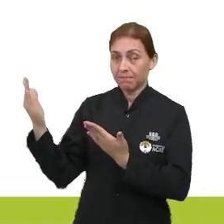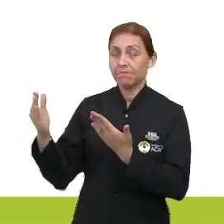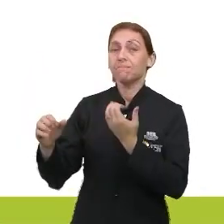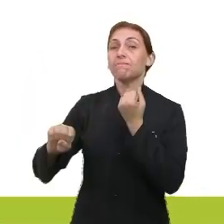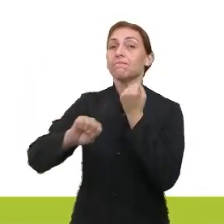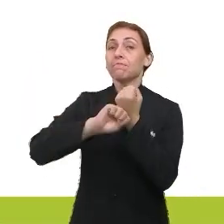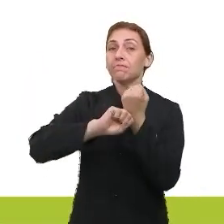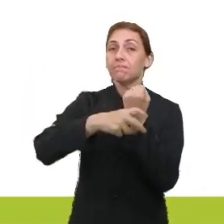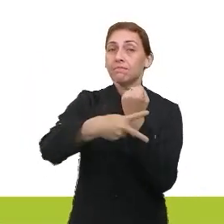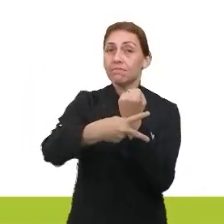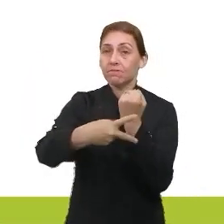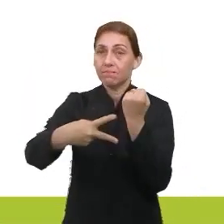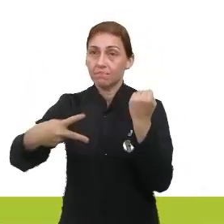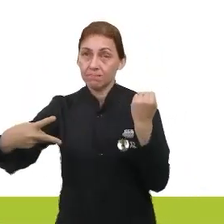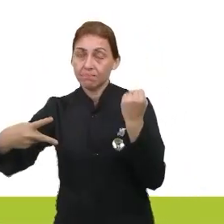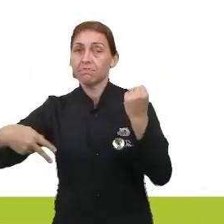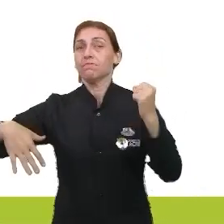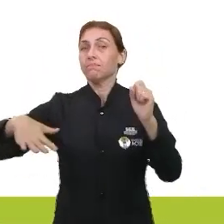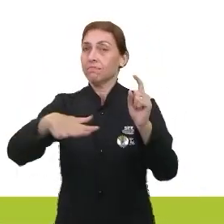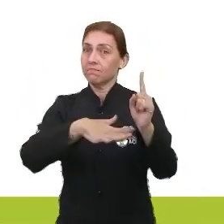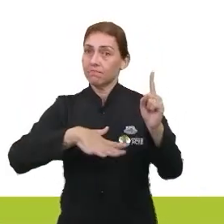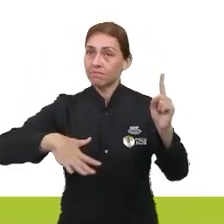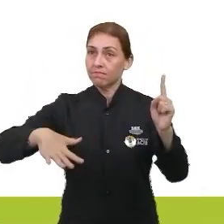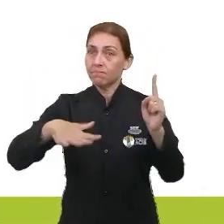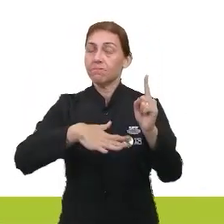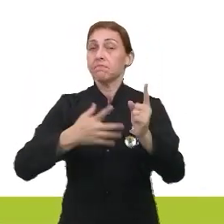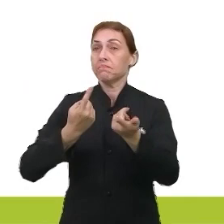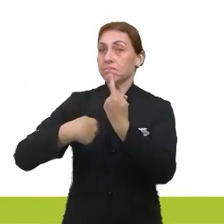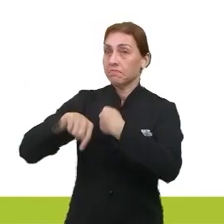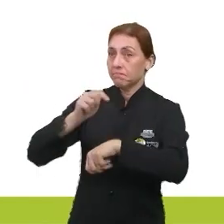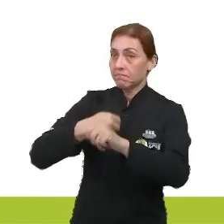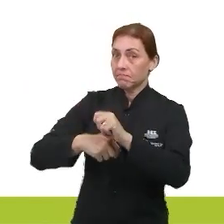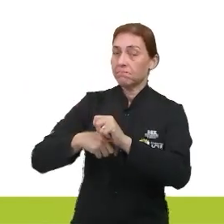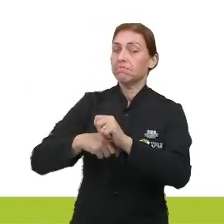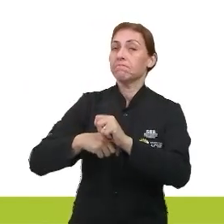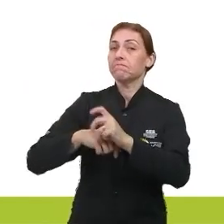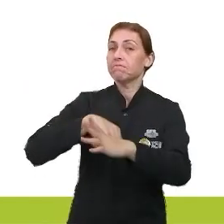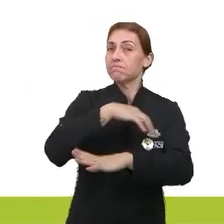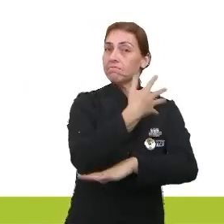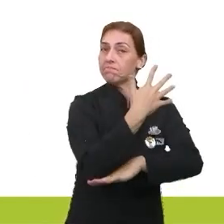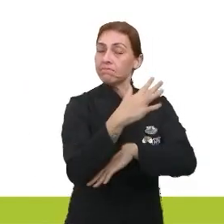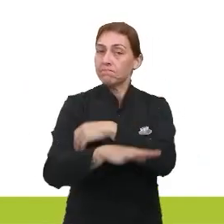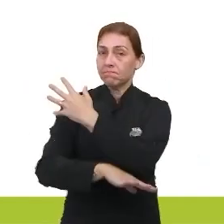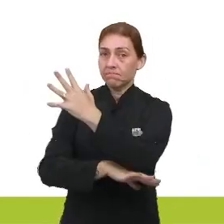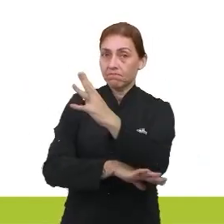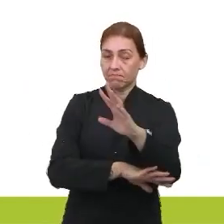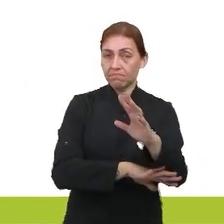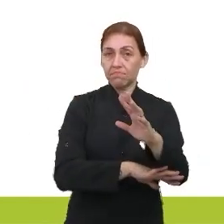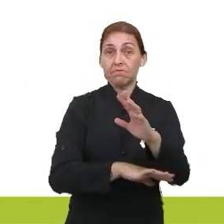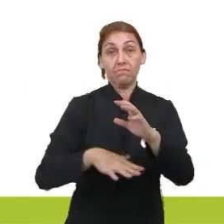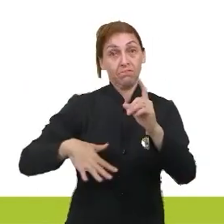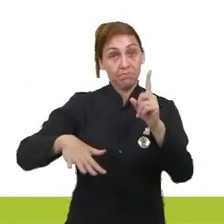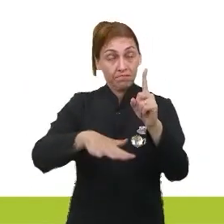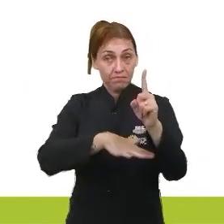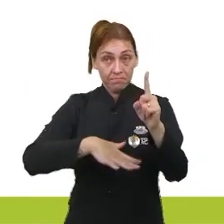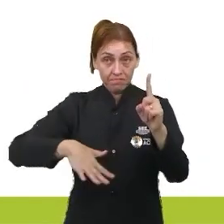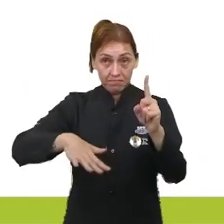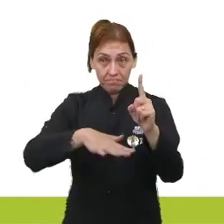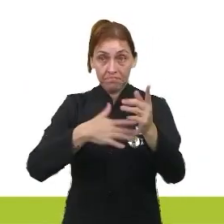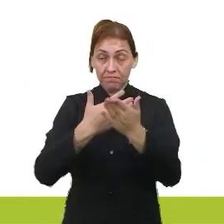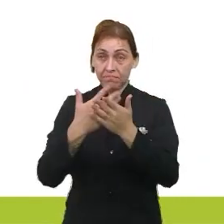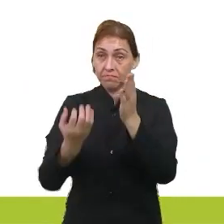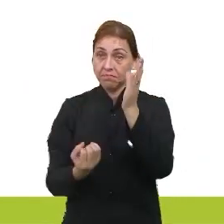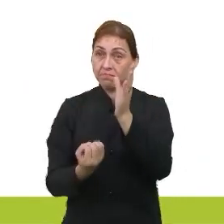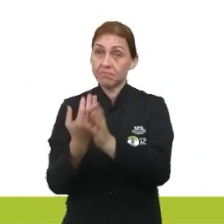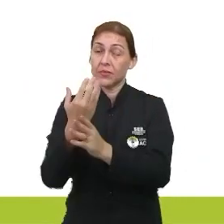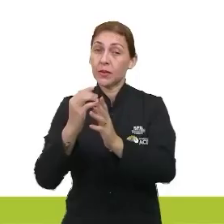consequências. Nós temos consequências sociais, econômicas e ecológicas. Sociais. Começa a surgir